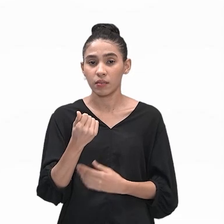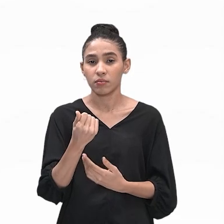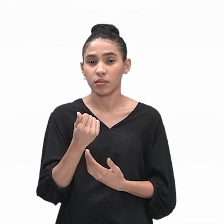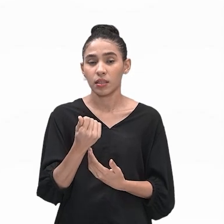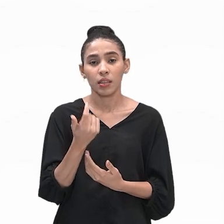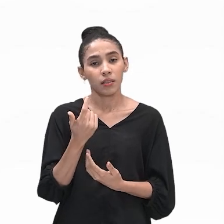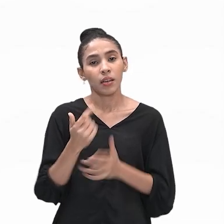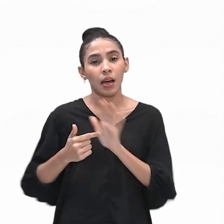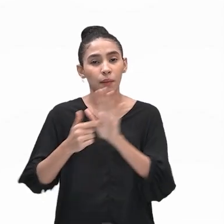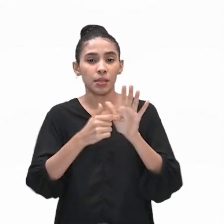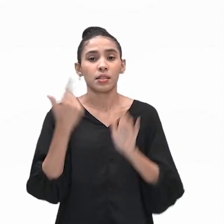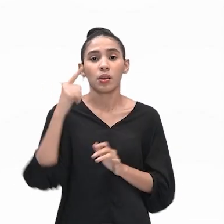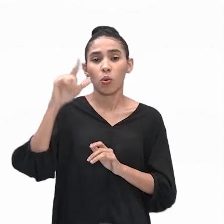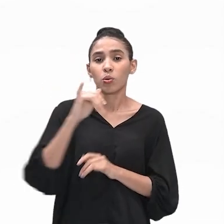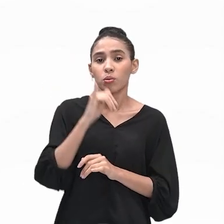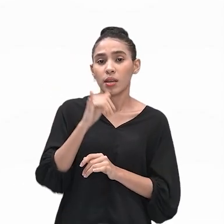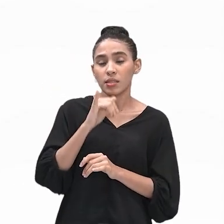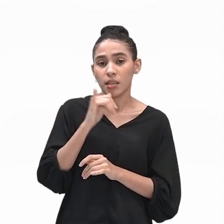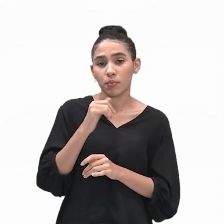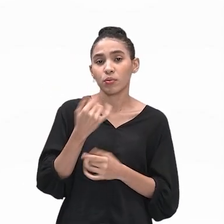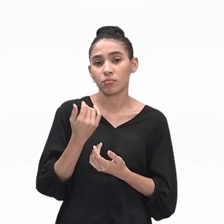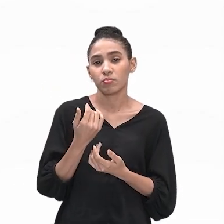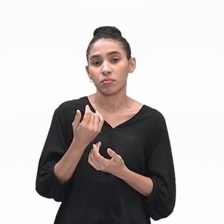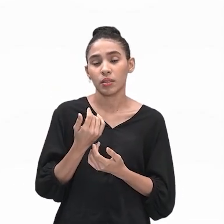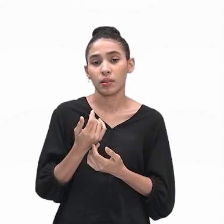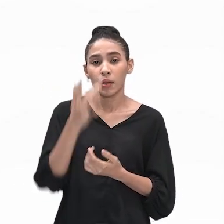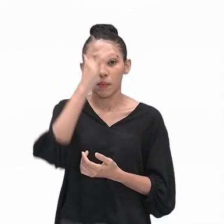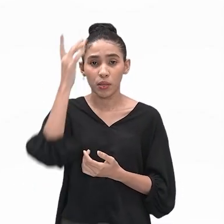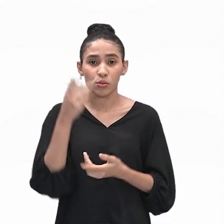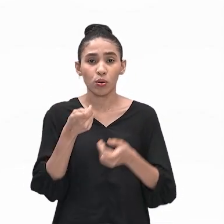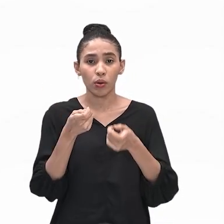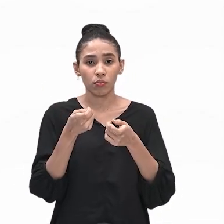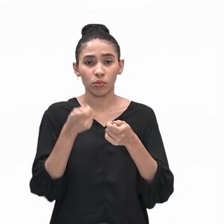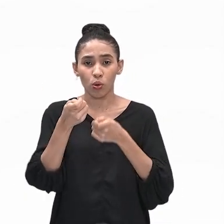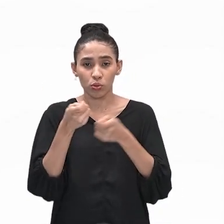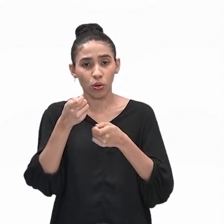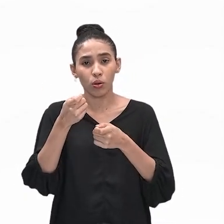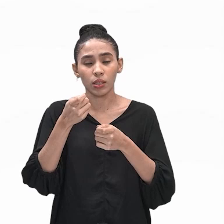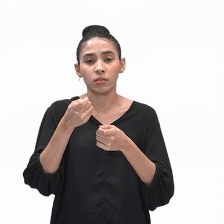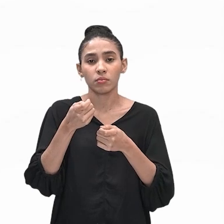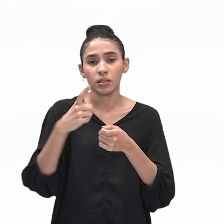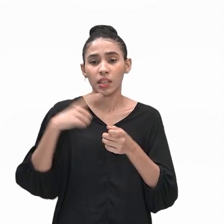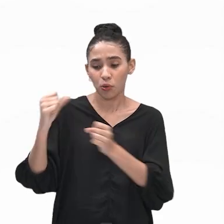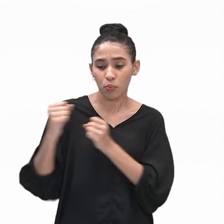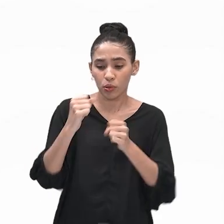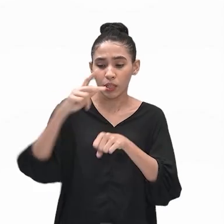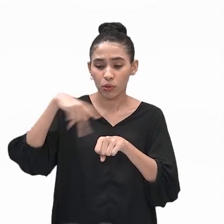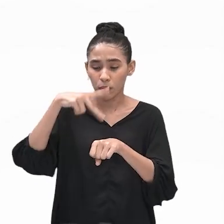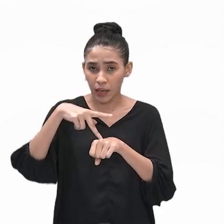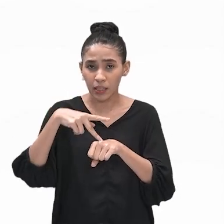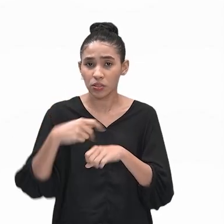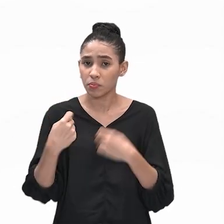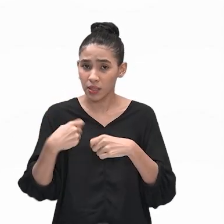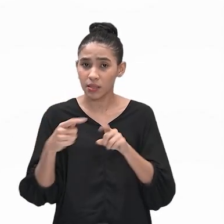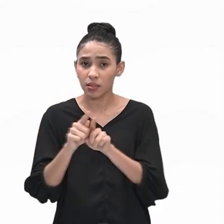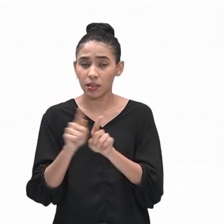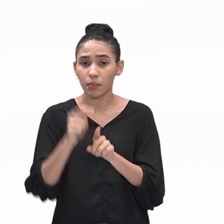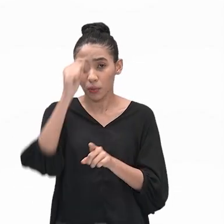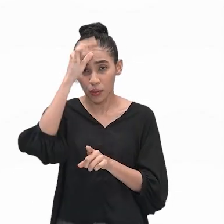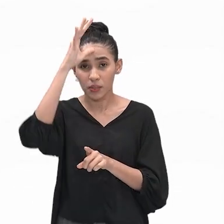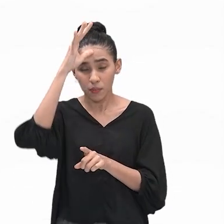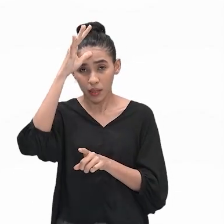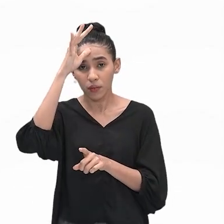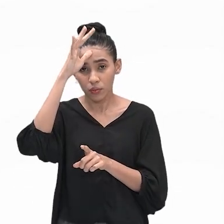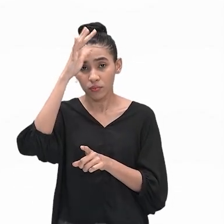ali de quem vai governar um país, que também, para que alguém governe um país, precisa de conhecimento especializado, né?